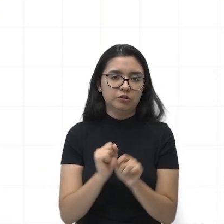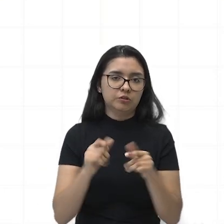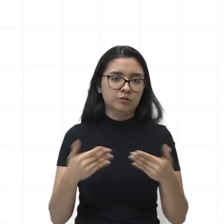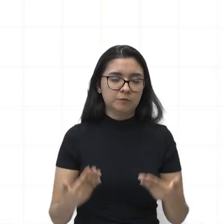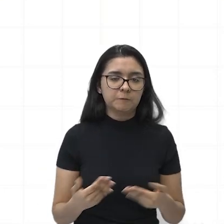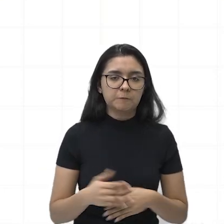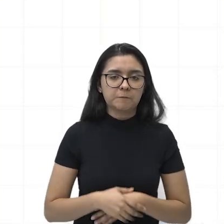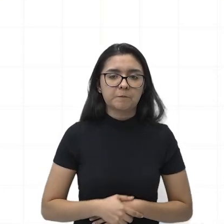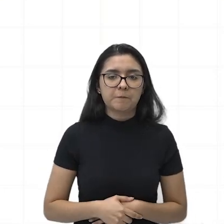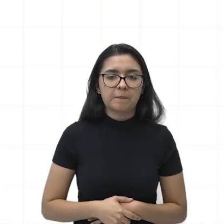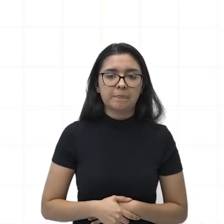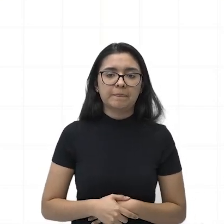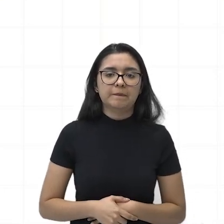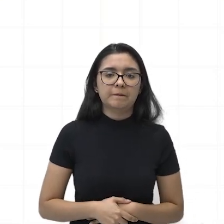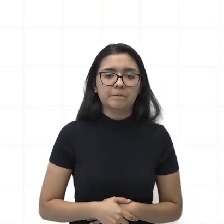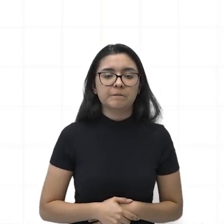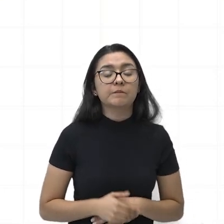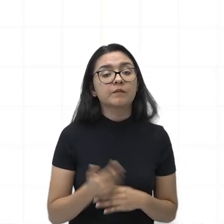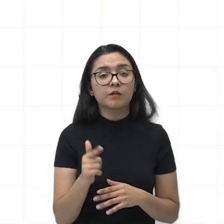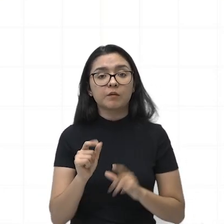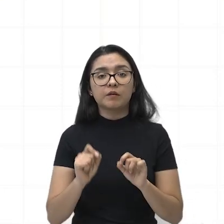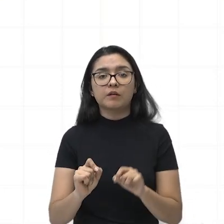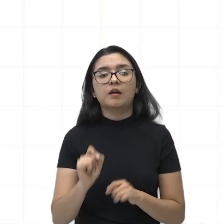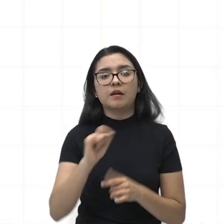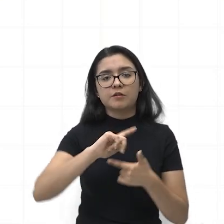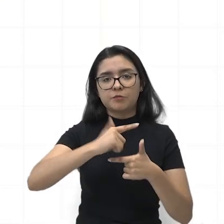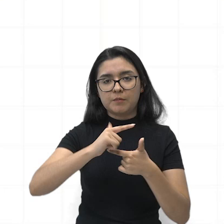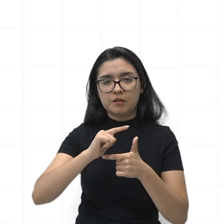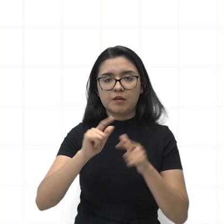sem usar a representação